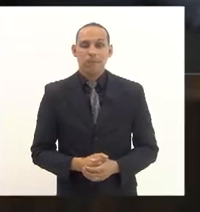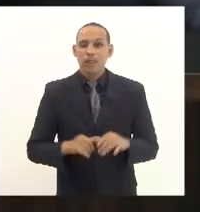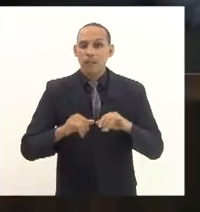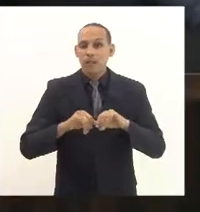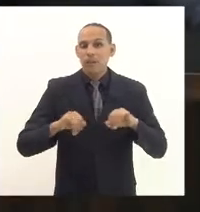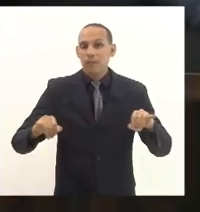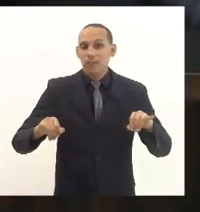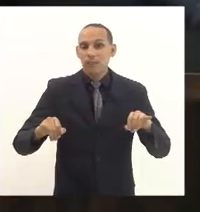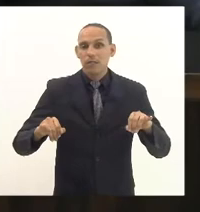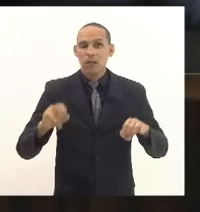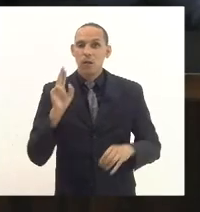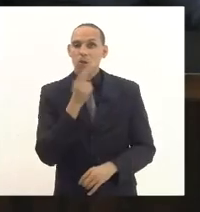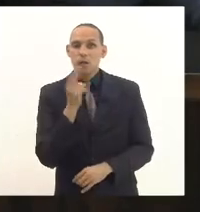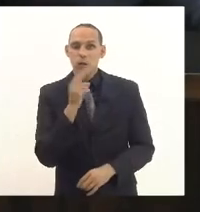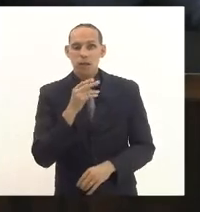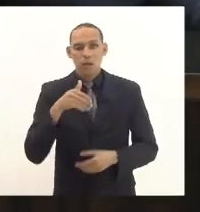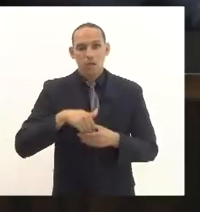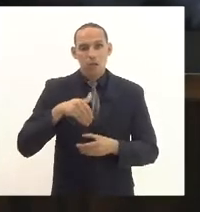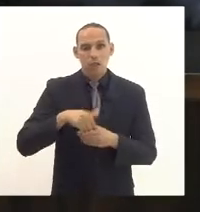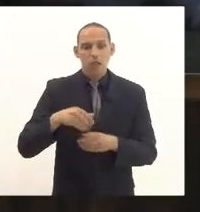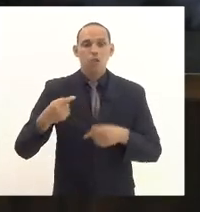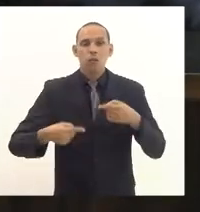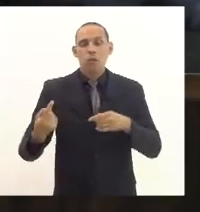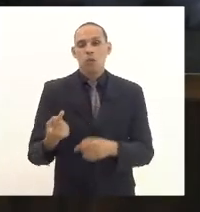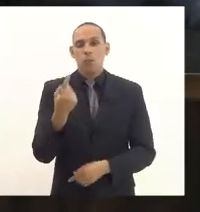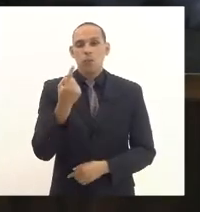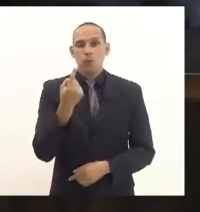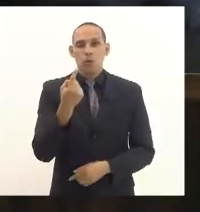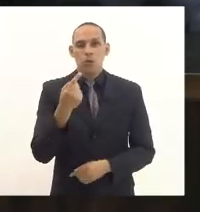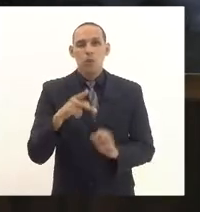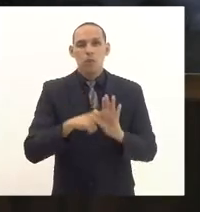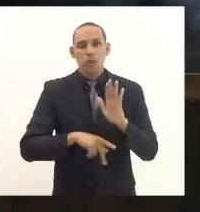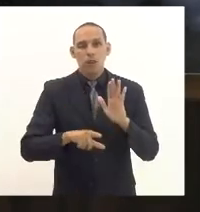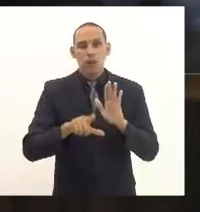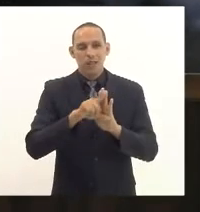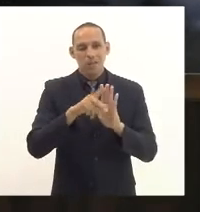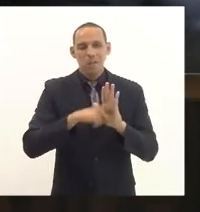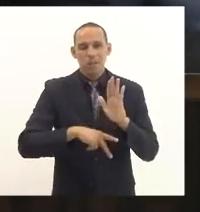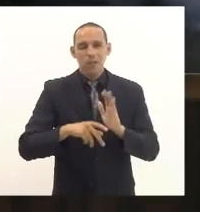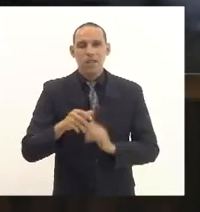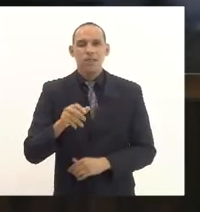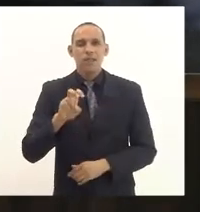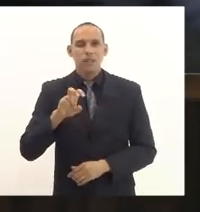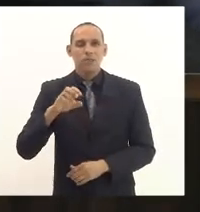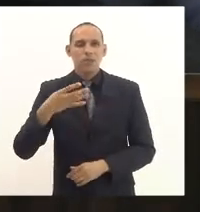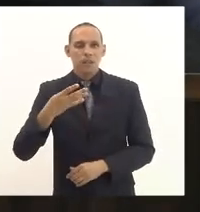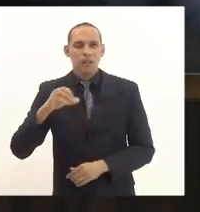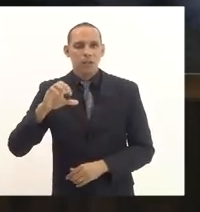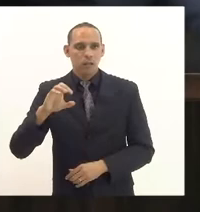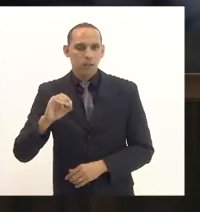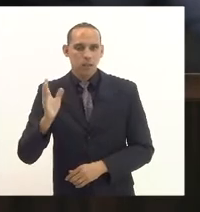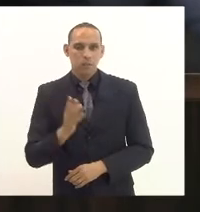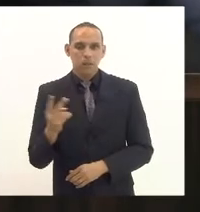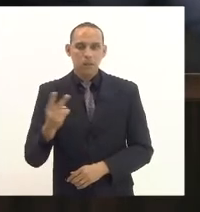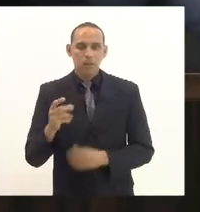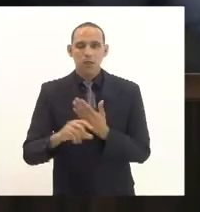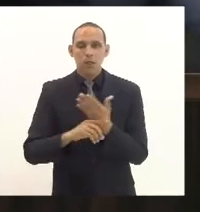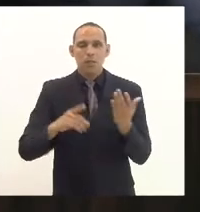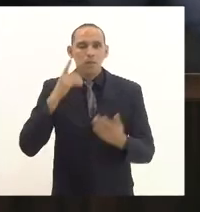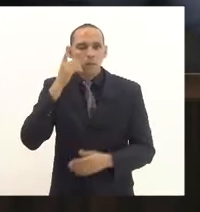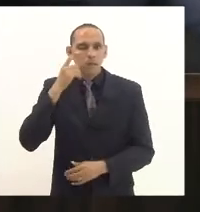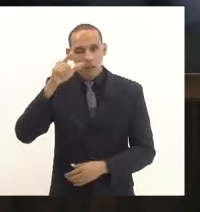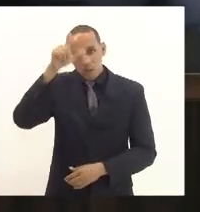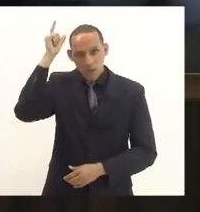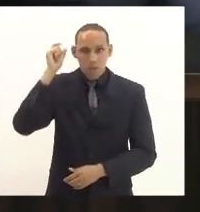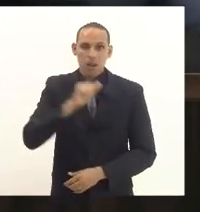Anuncio, em regime de urgência, em votação, em discussão única, projeto de lei número 5490 de 22, de autoria dos deputados Luiz Paulo,